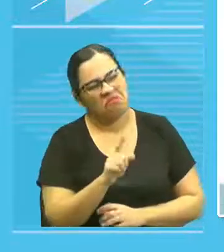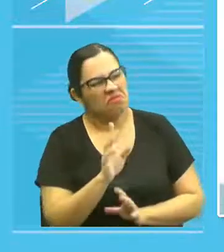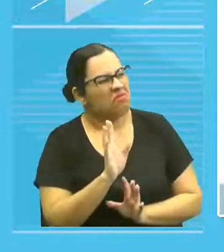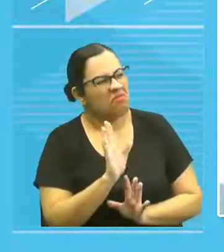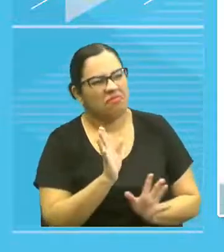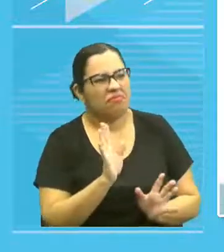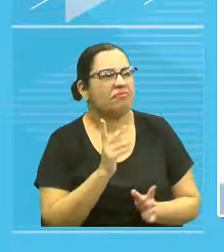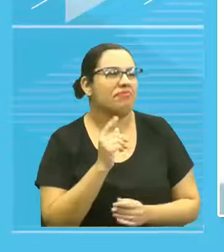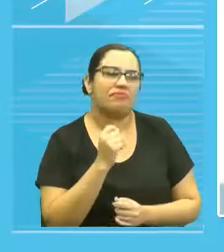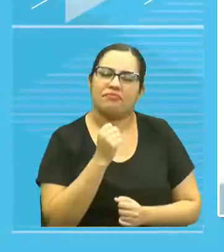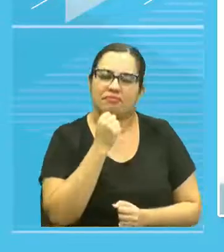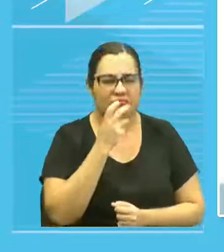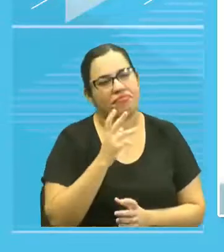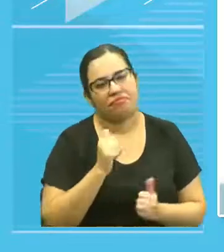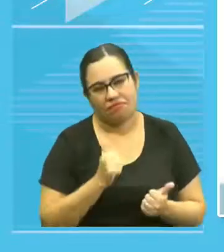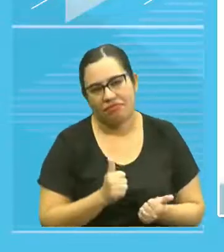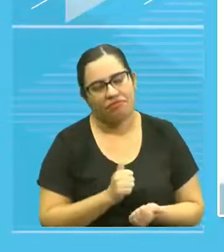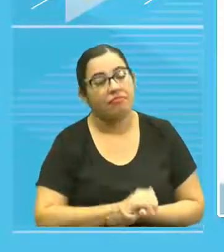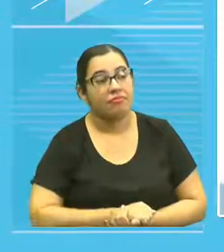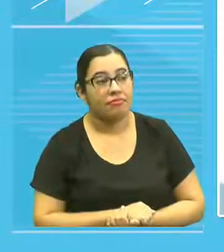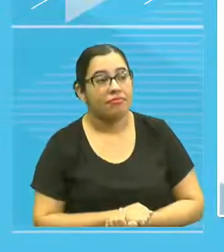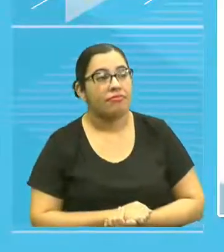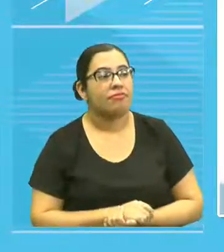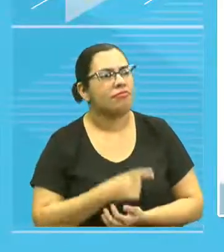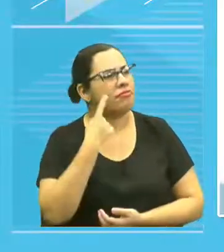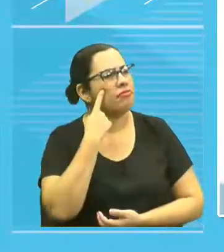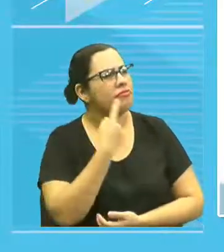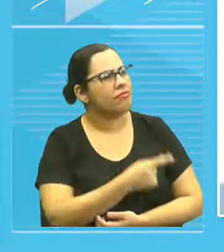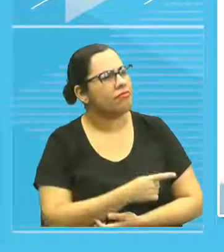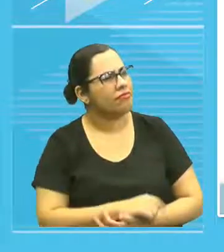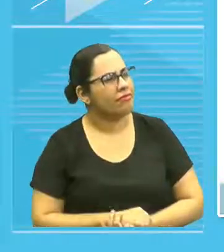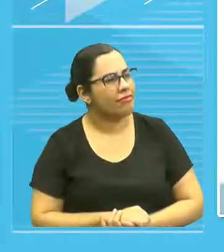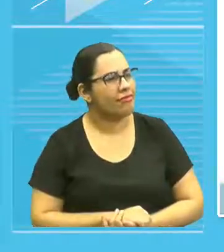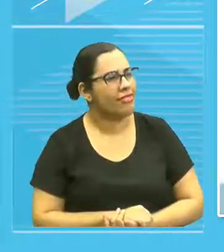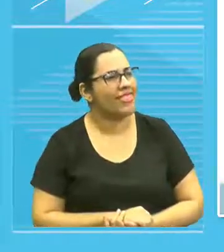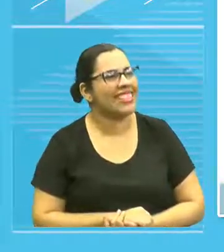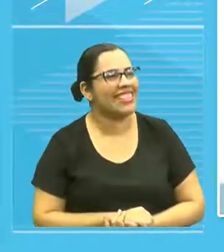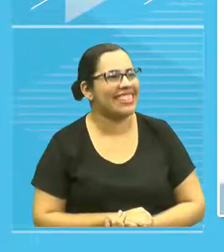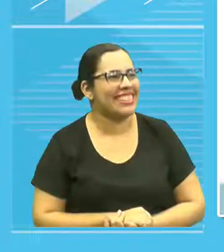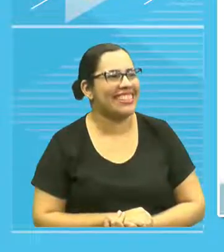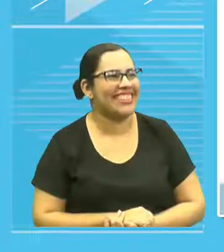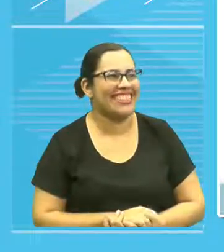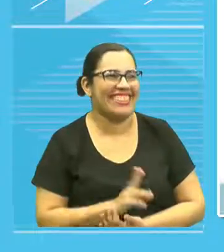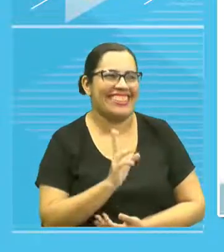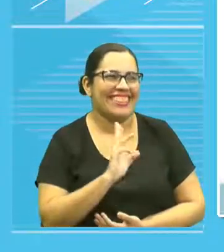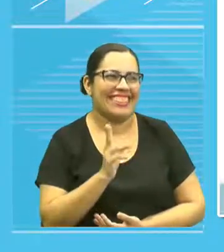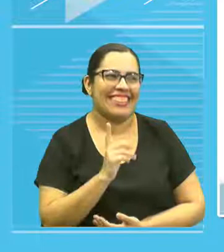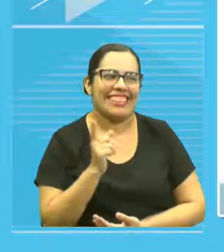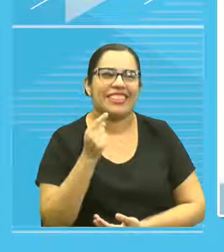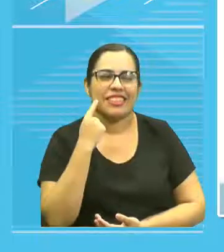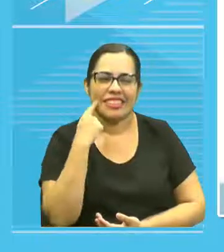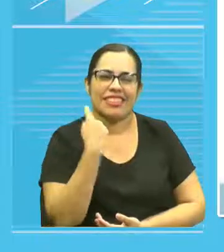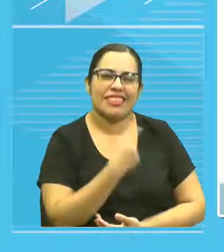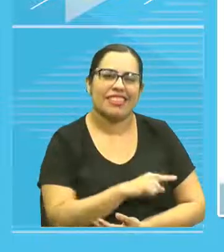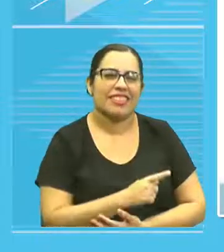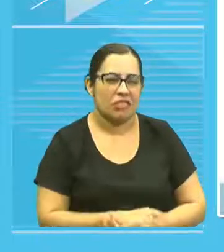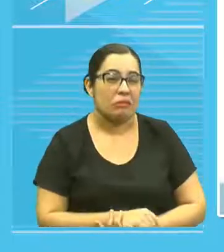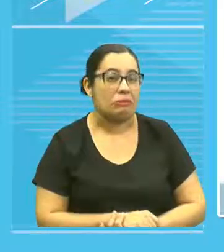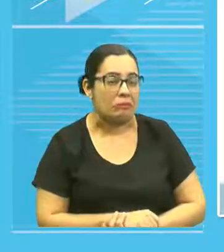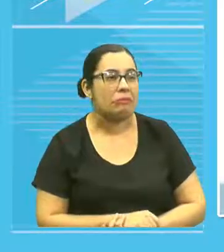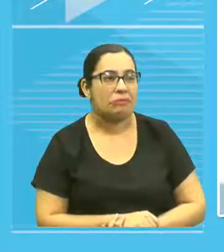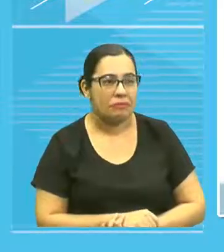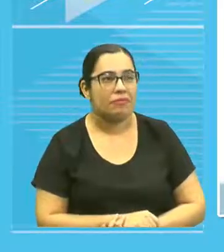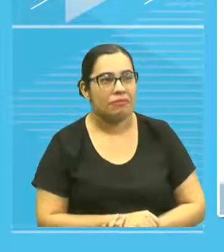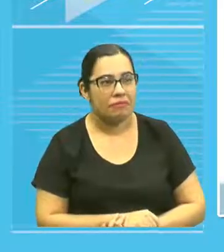foi um bom exemplo não mas tá valendo e a para não paronomásia ou paranomásia tanto